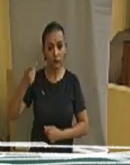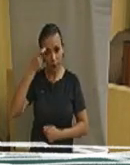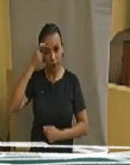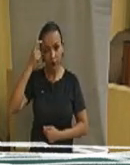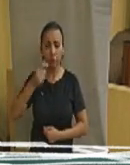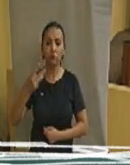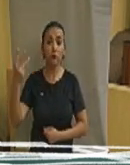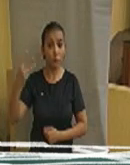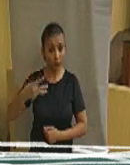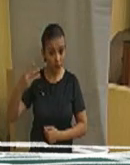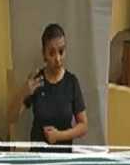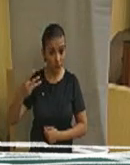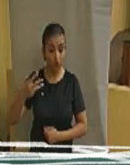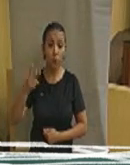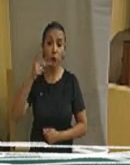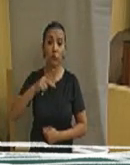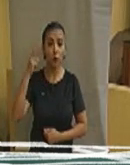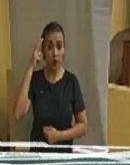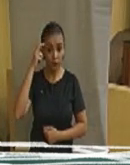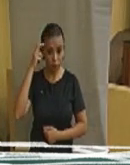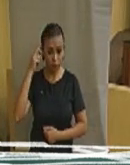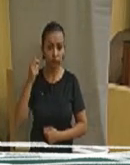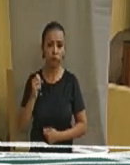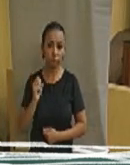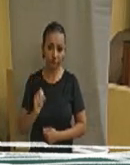e, para encerrar, o professor Etienne.